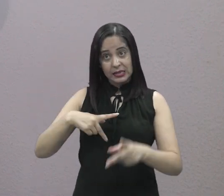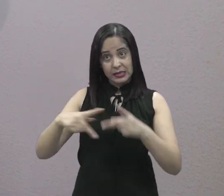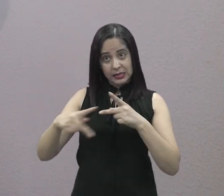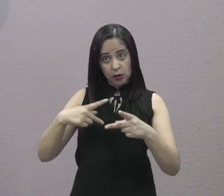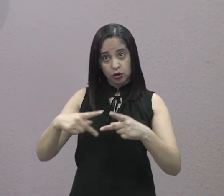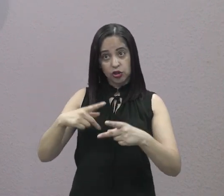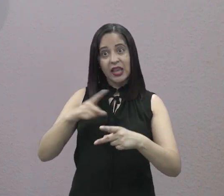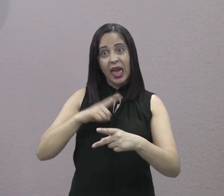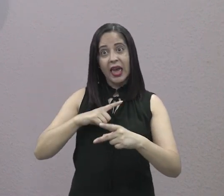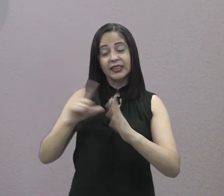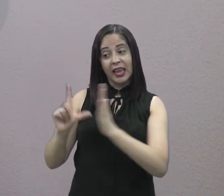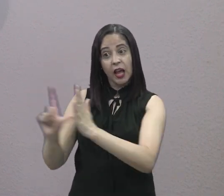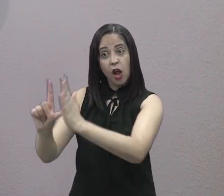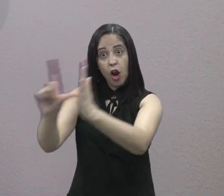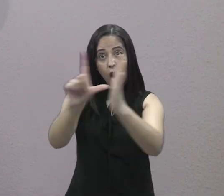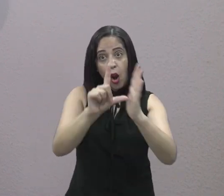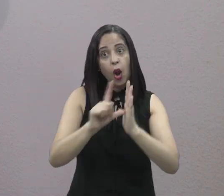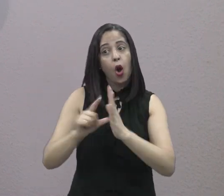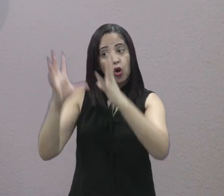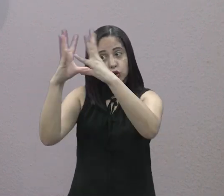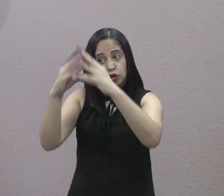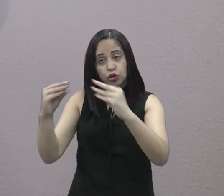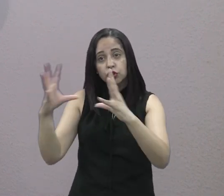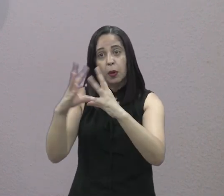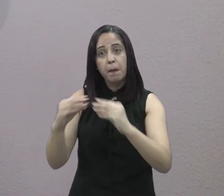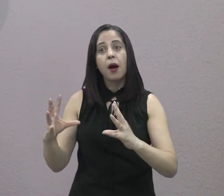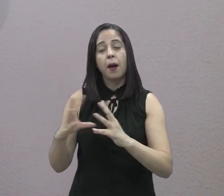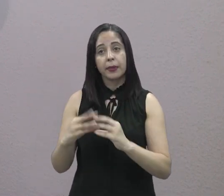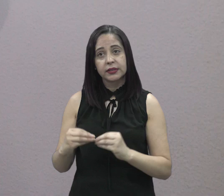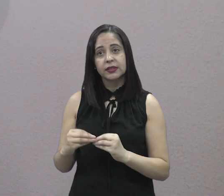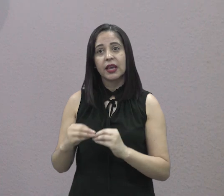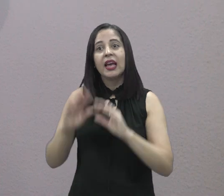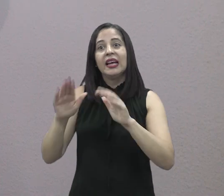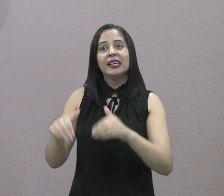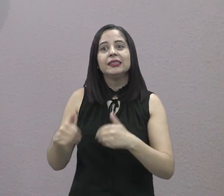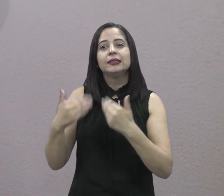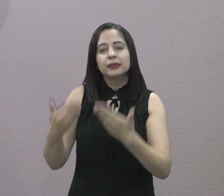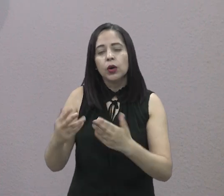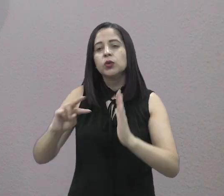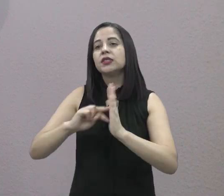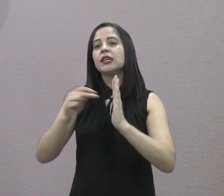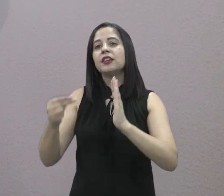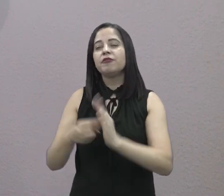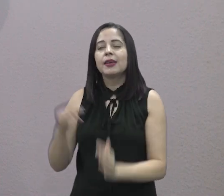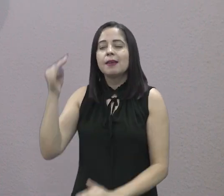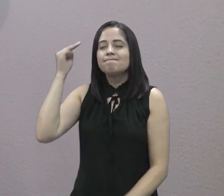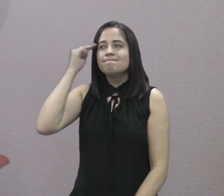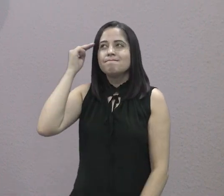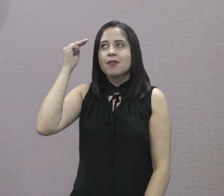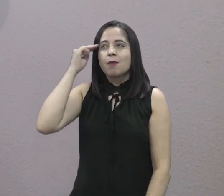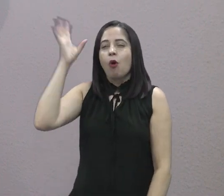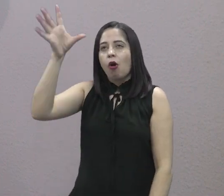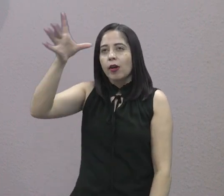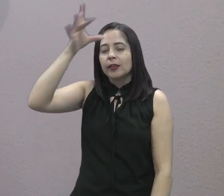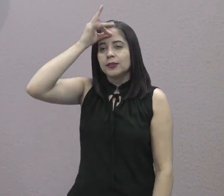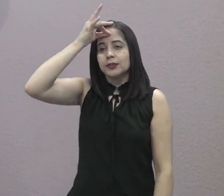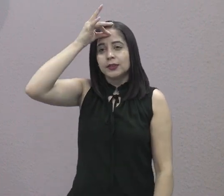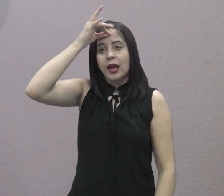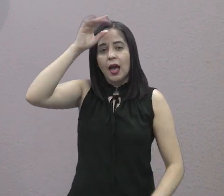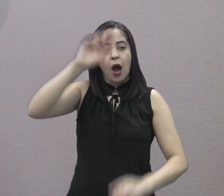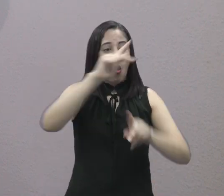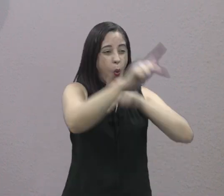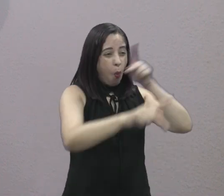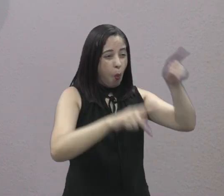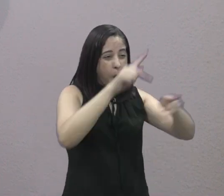imigração libanesa. Então, é uma forma de preservar a cultura libanesa, é uma forma de preservar a memória, de homenagear esse povo que